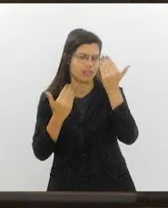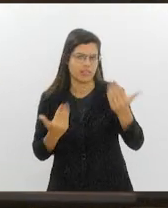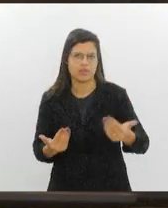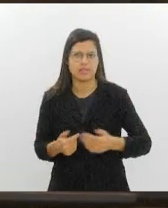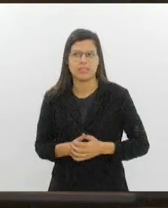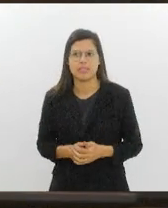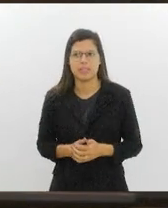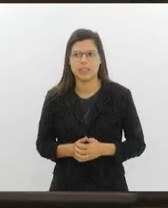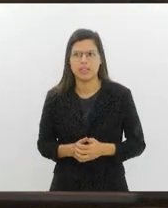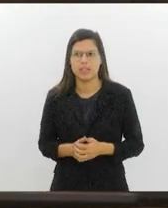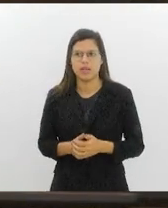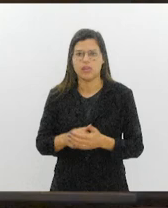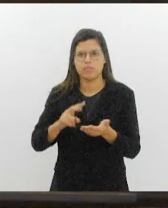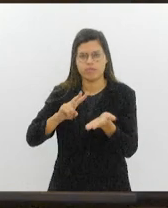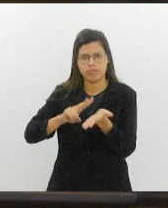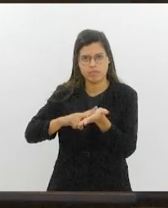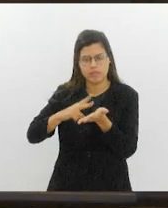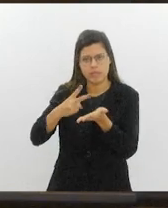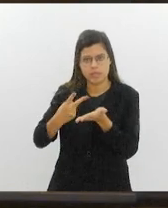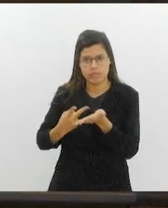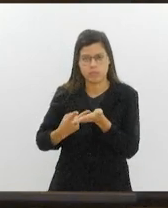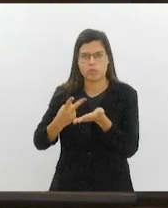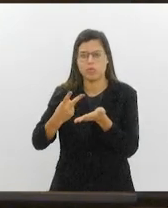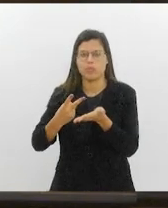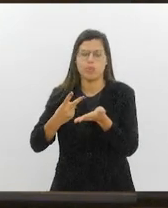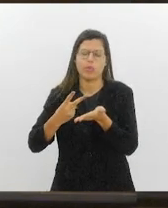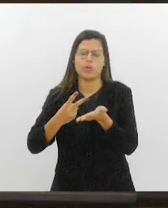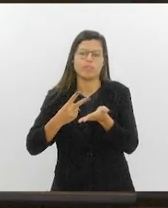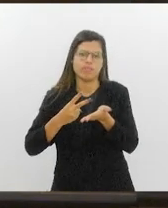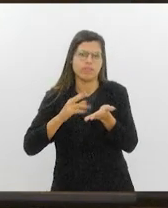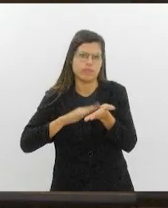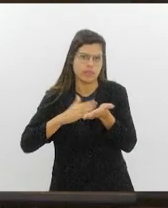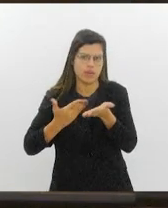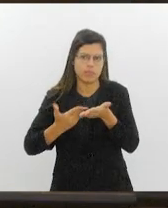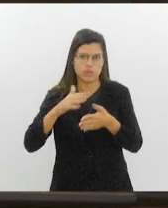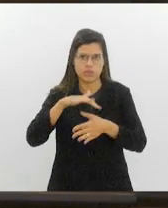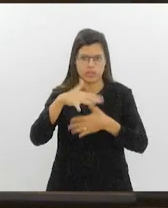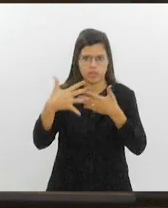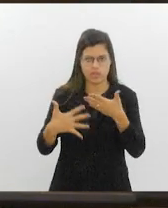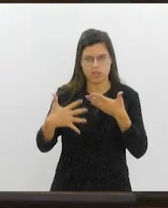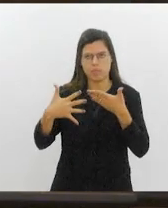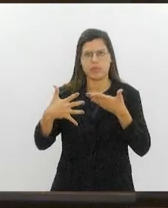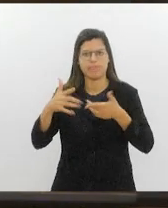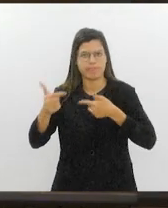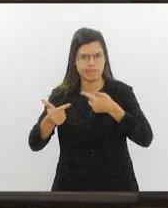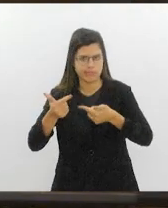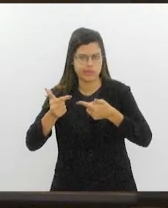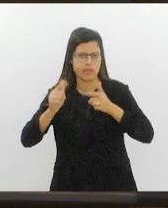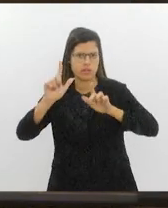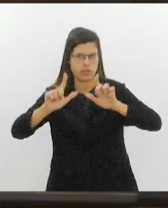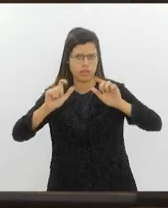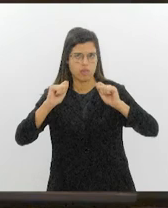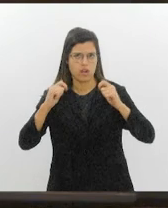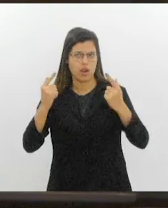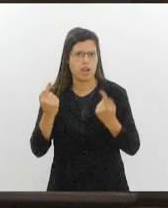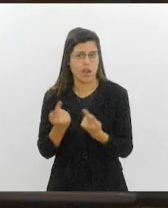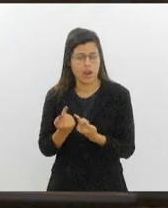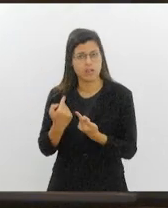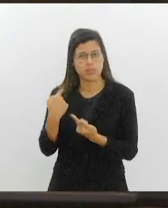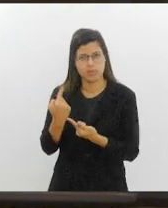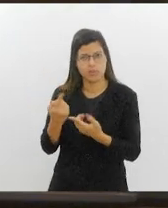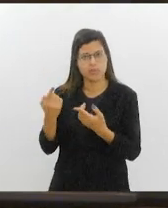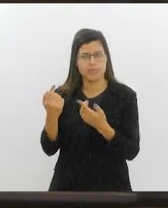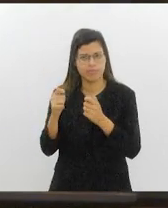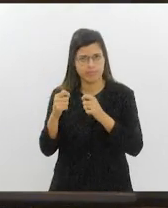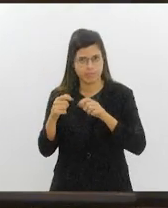aos tradutores e tradutoras de Libras que estão trabalhando aqui na TV Alerj. A gente está trabalhando muito também para tornar essa